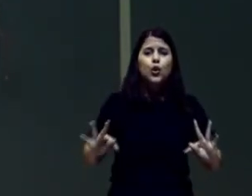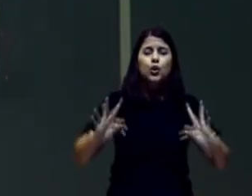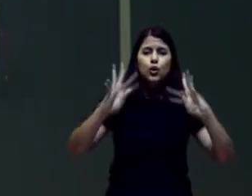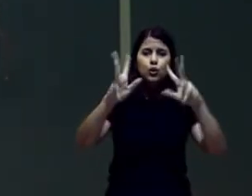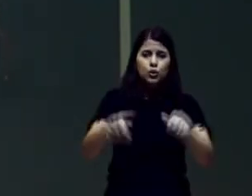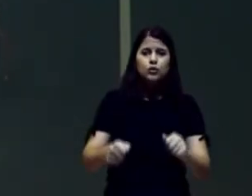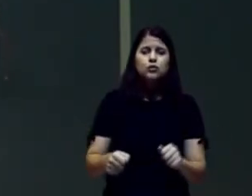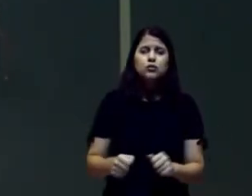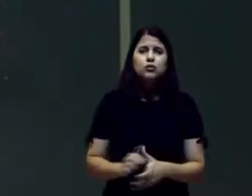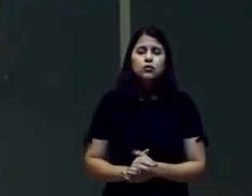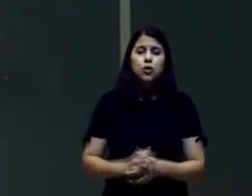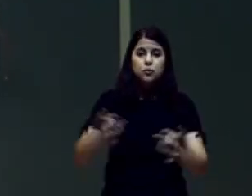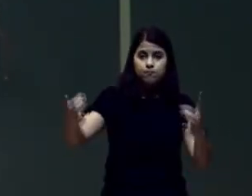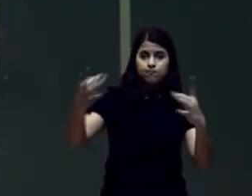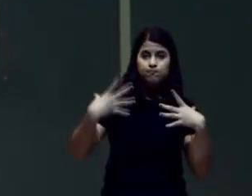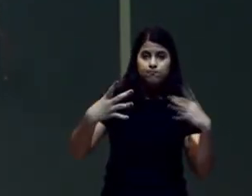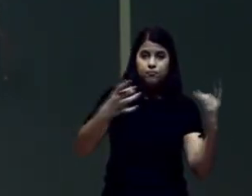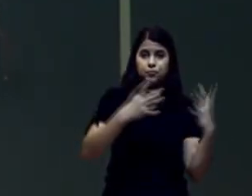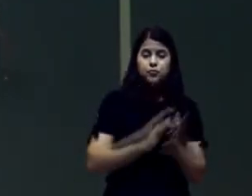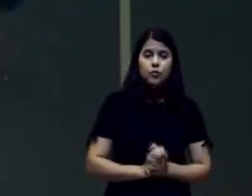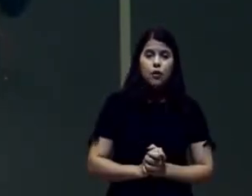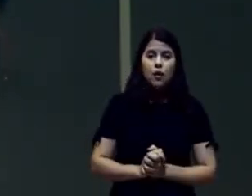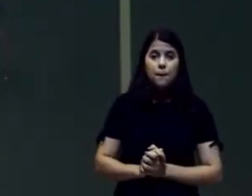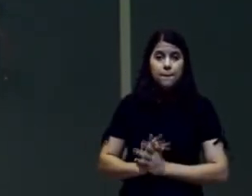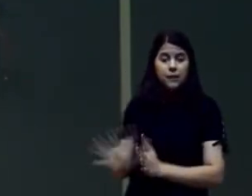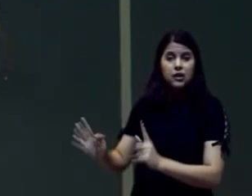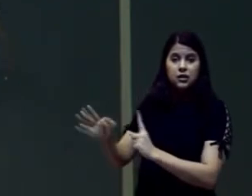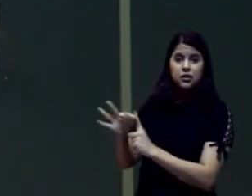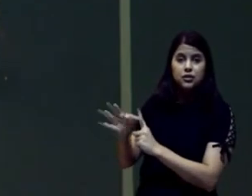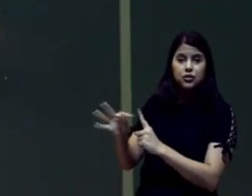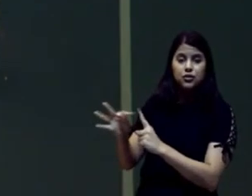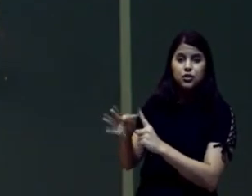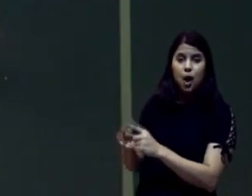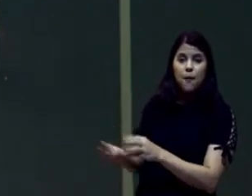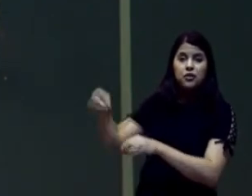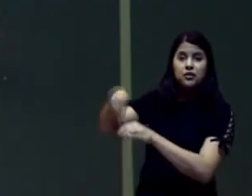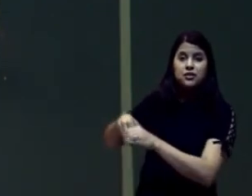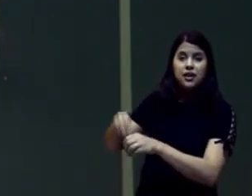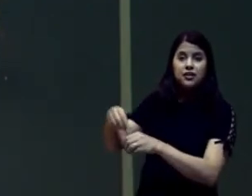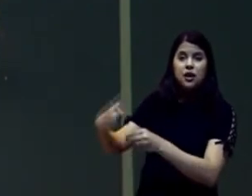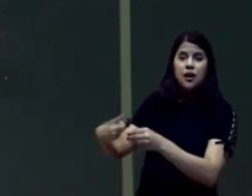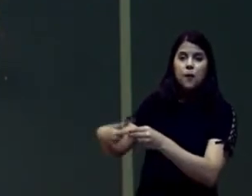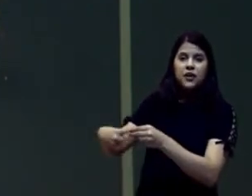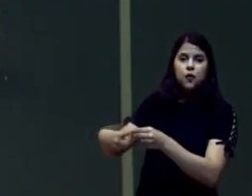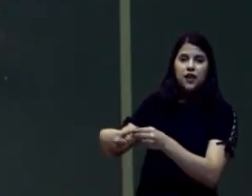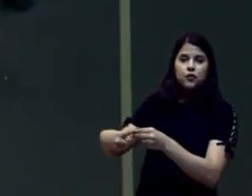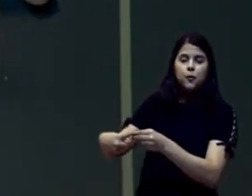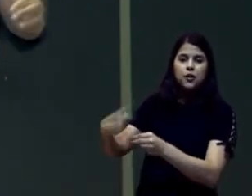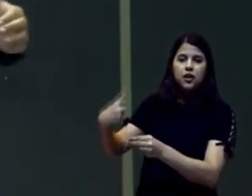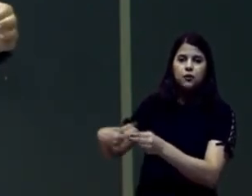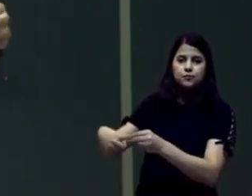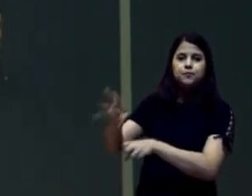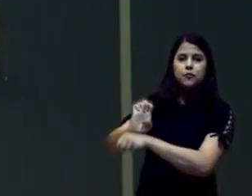é interessante que Timóteo estava na cidade de Éfeso, pastoreando aquela igreja quando recebeu essa carta. Paulo diz: todos eles